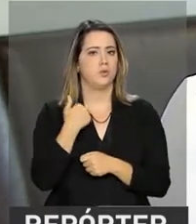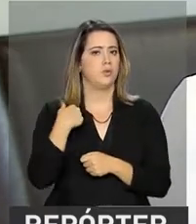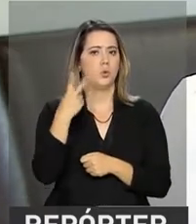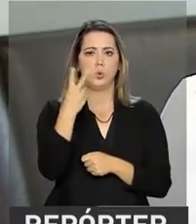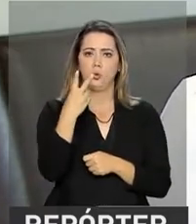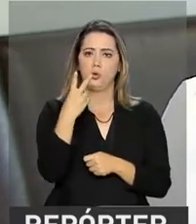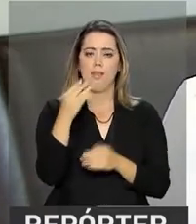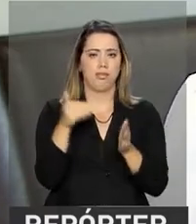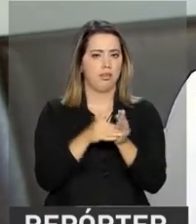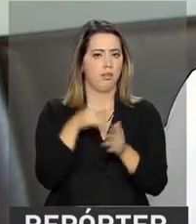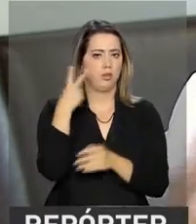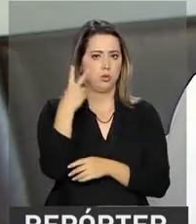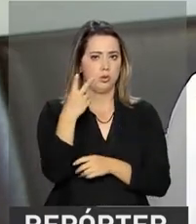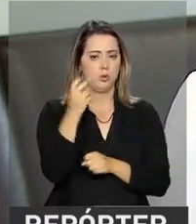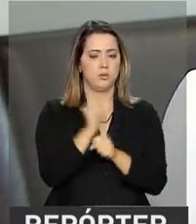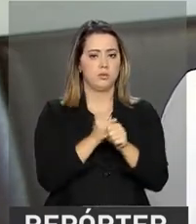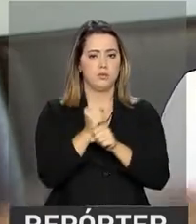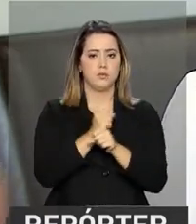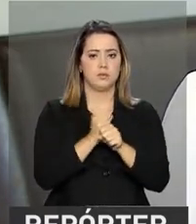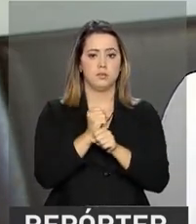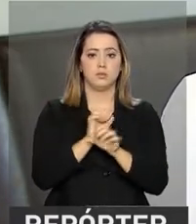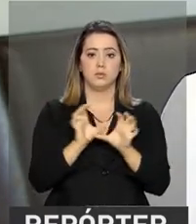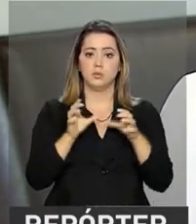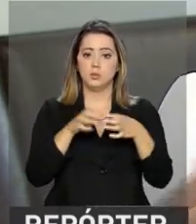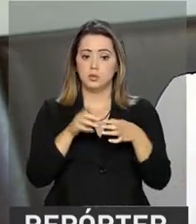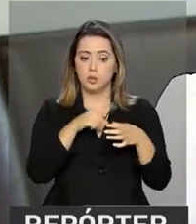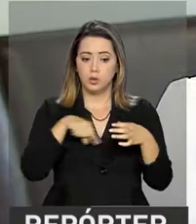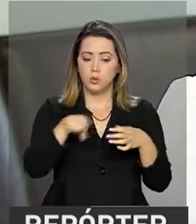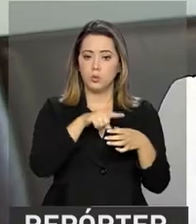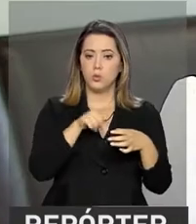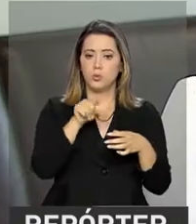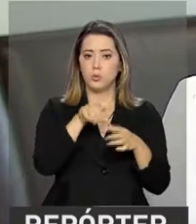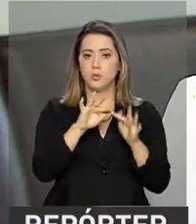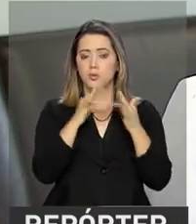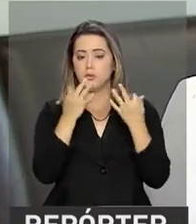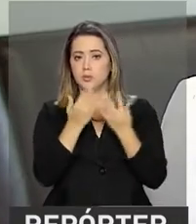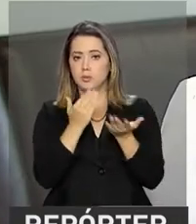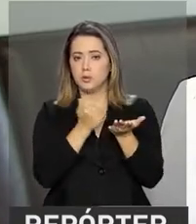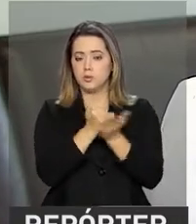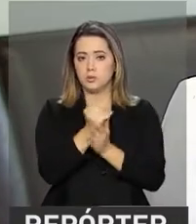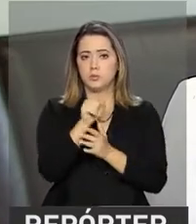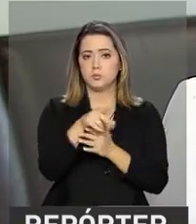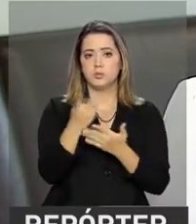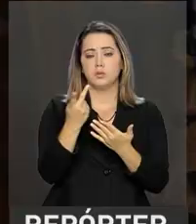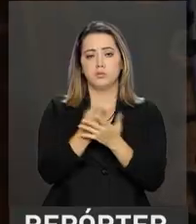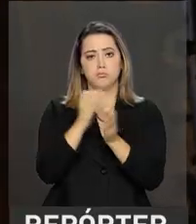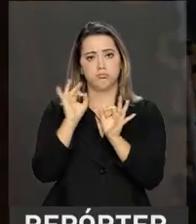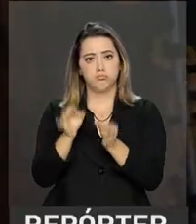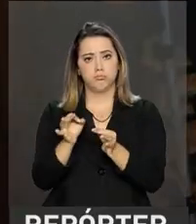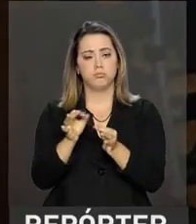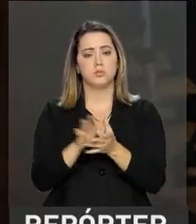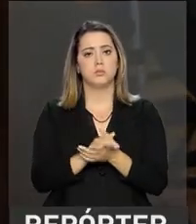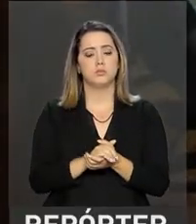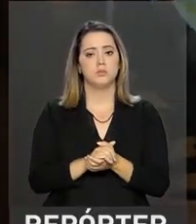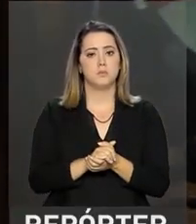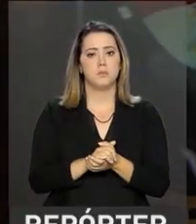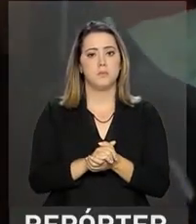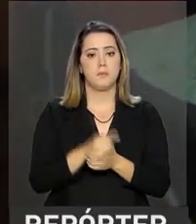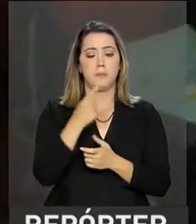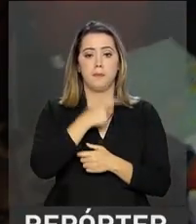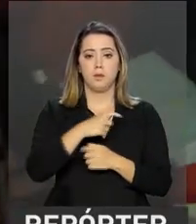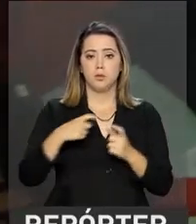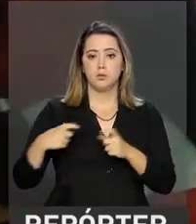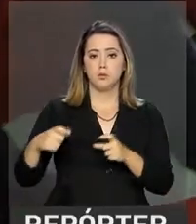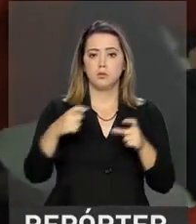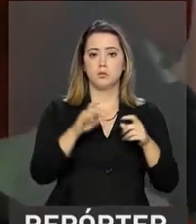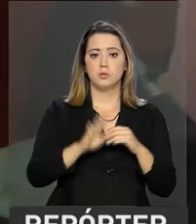de 2 anos. É até que a situação lá na família de origem dela seja resolvida. Aqui é onde ficavam as